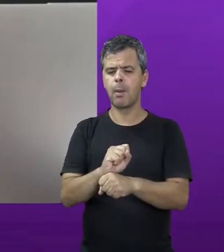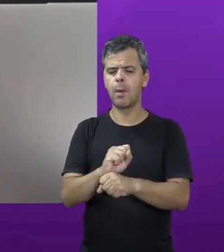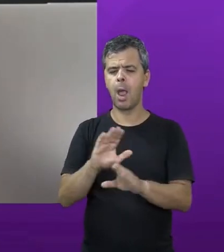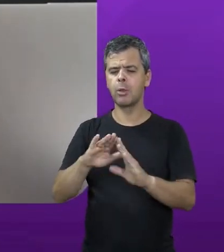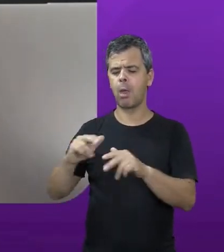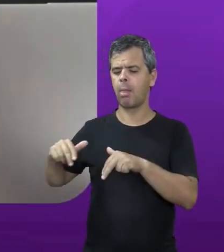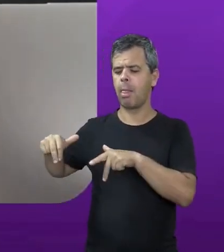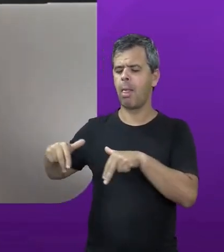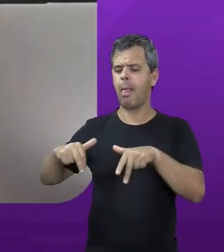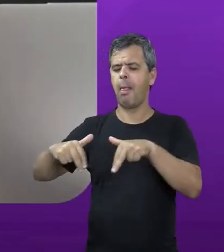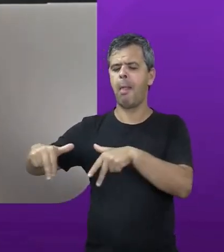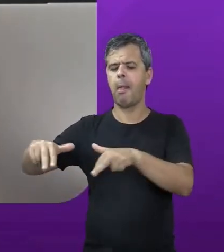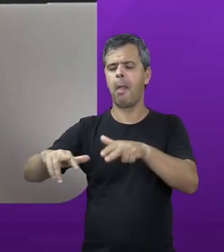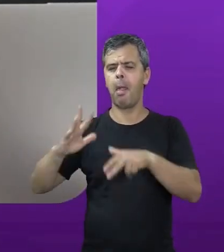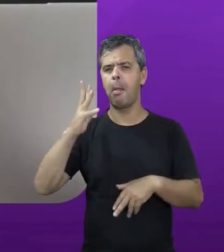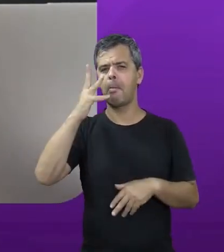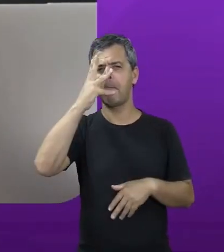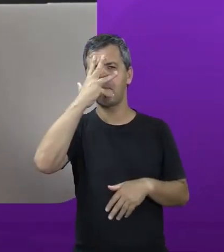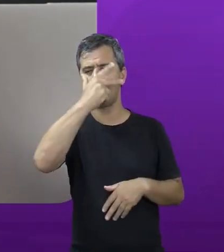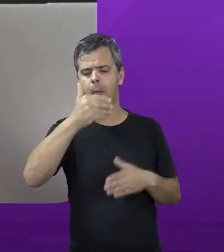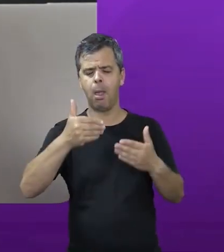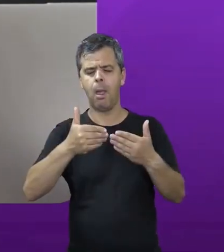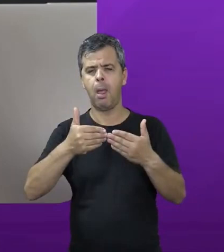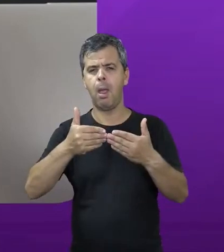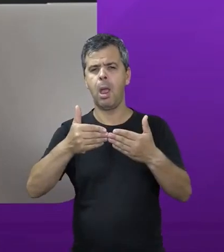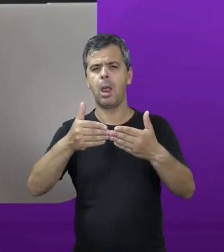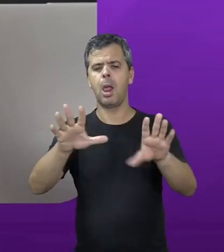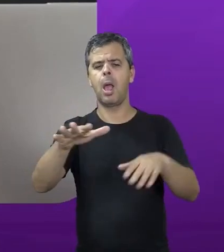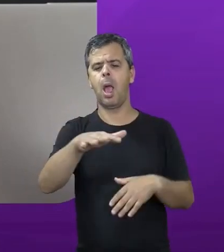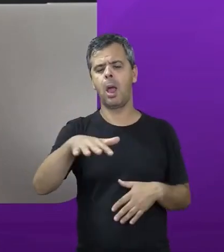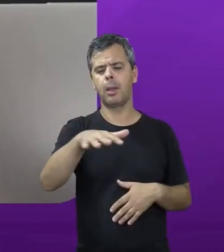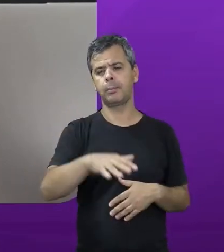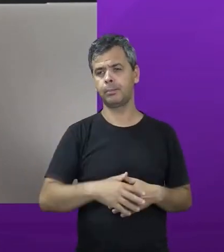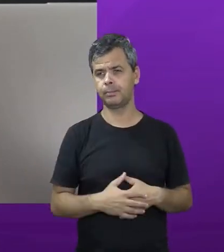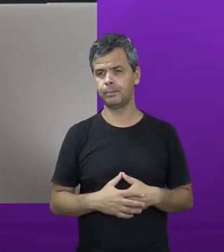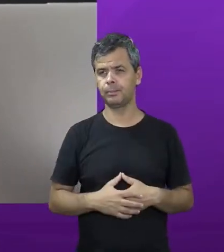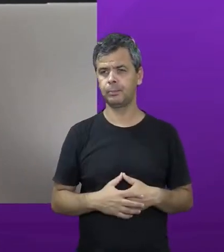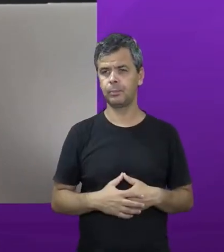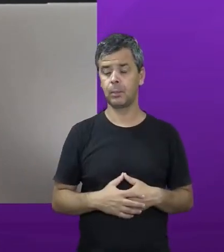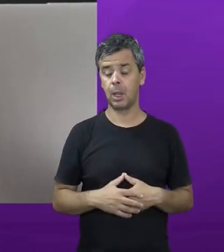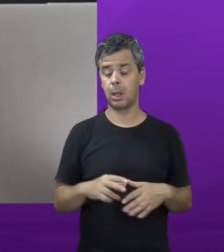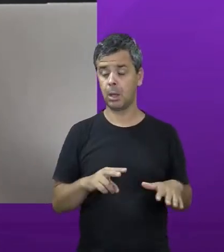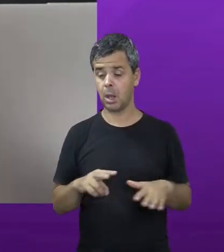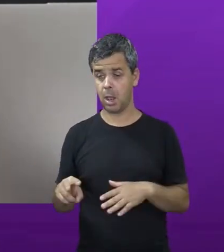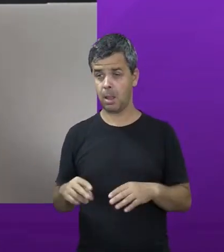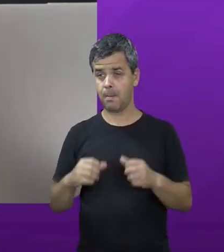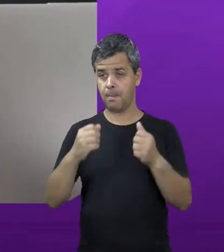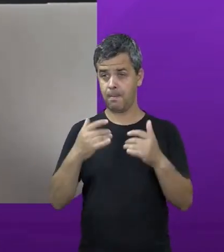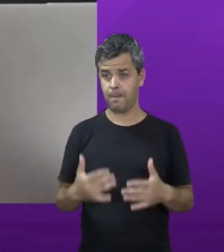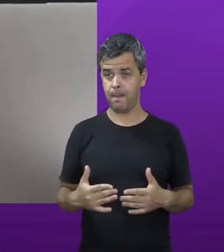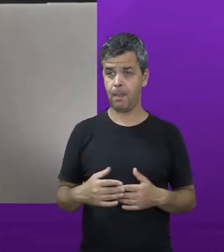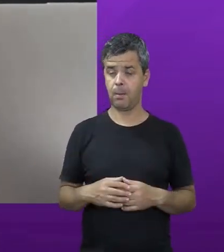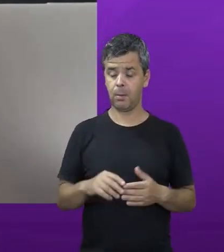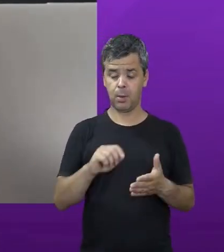ter a beleza das mulheres negras abrindo aquele espaço. E no dia seguinte, ela coloca no